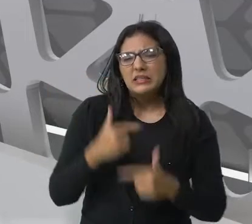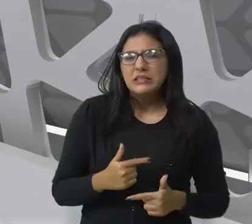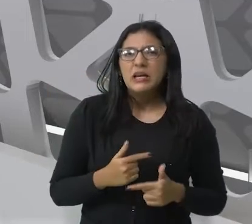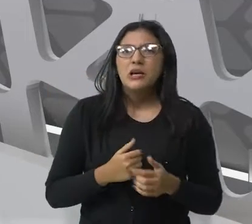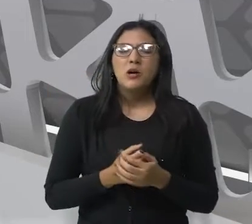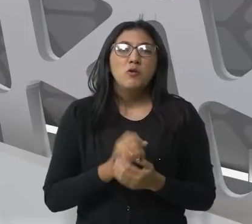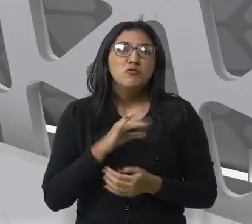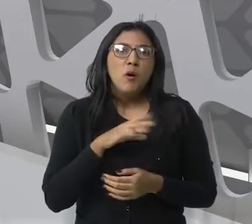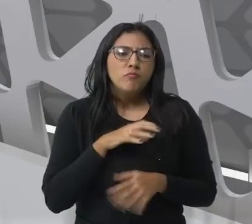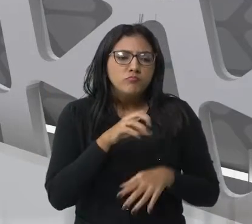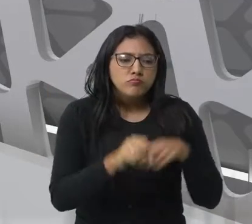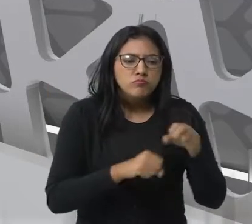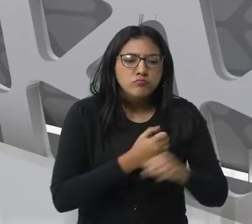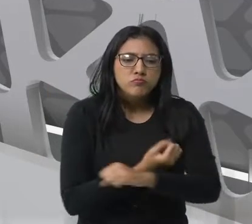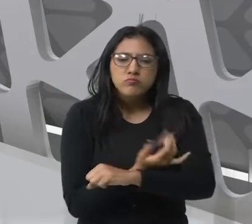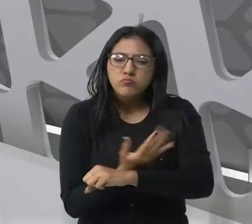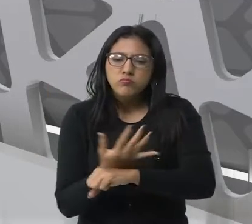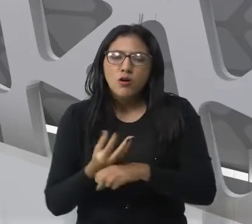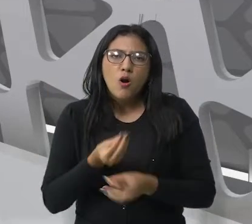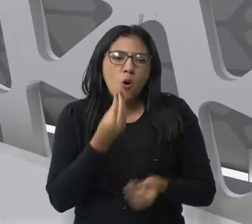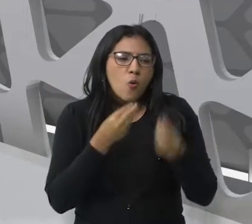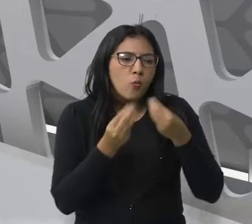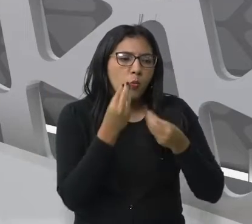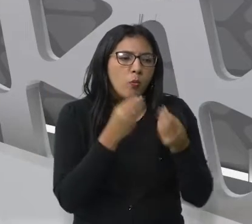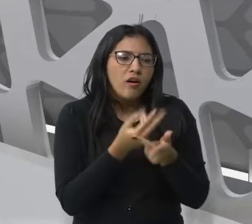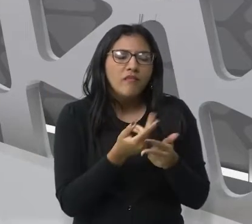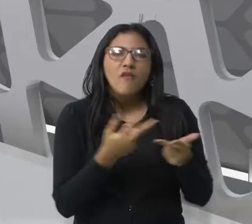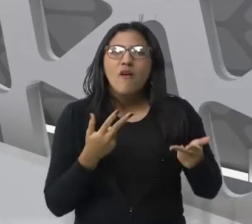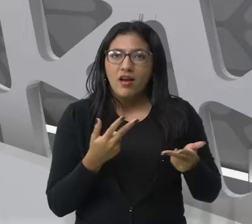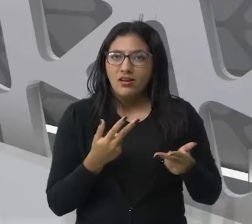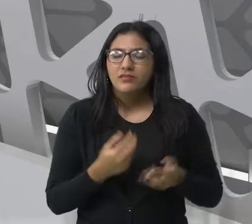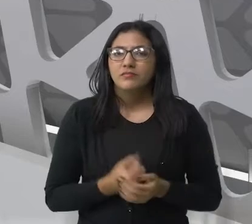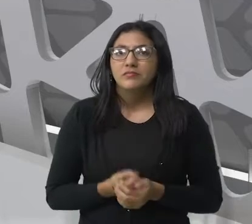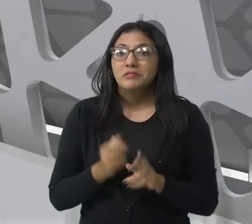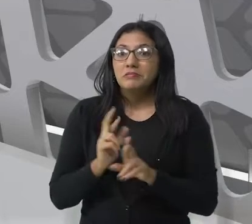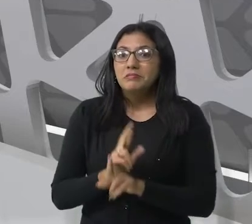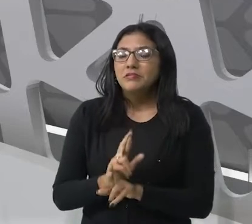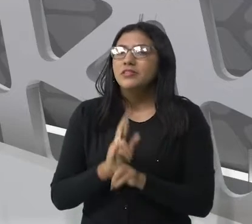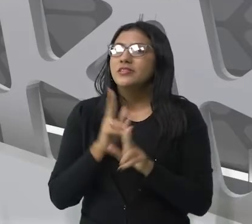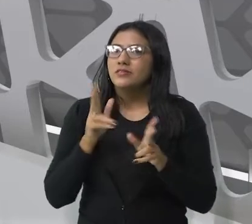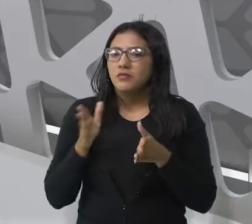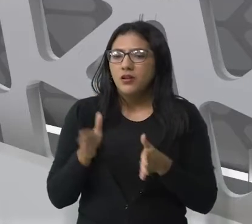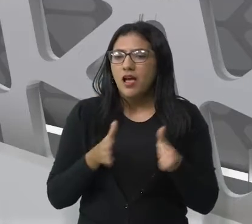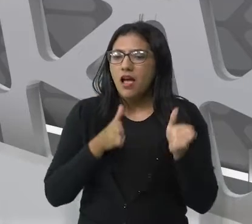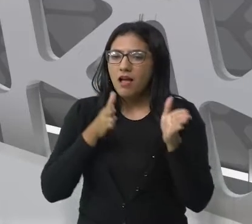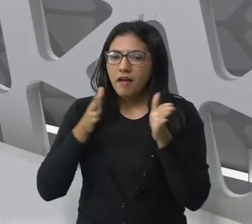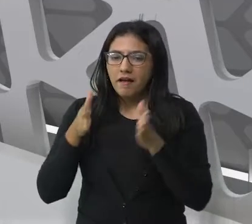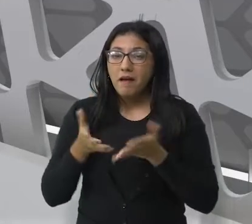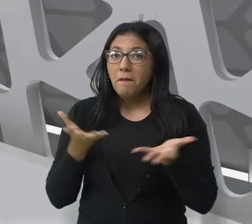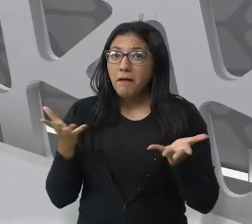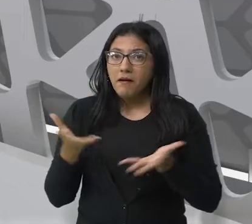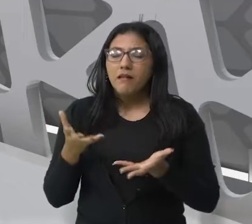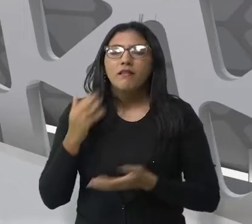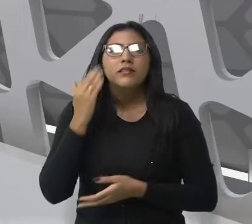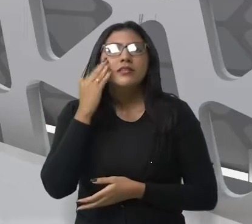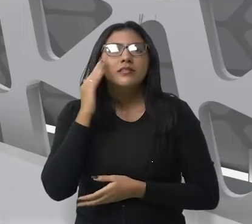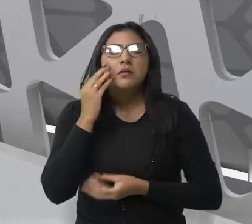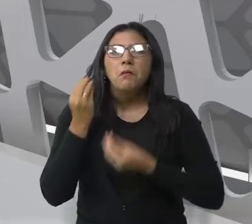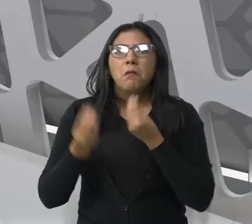retirar somente o que era necessário para eles. Diferente dessa parte que a gente vai verificar em relação